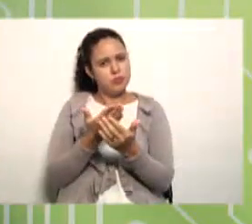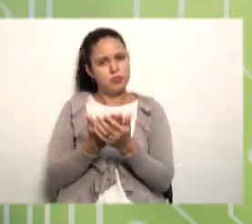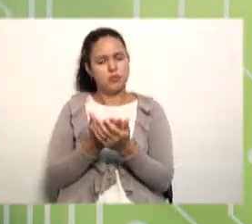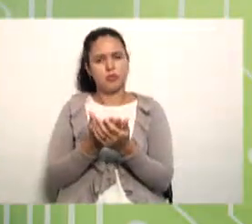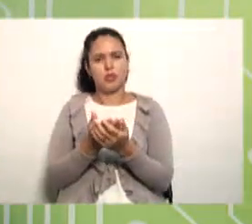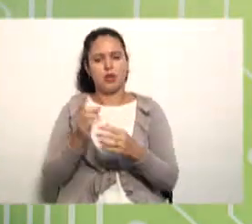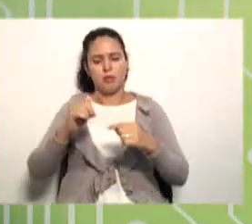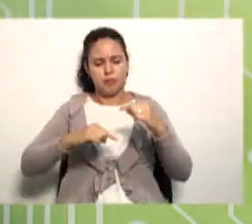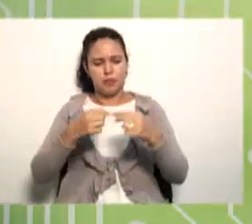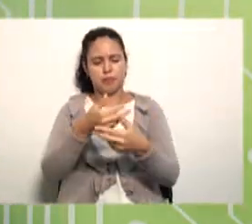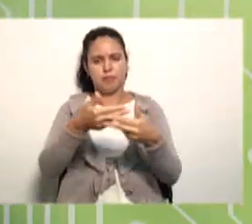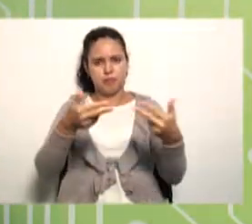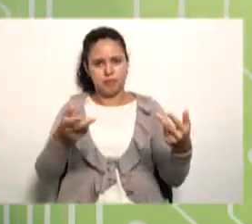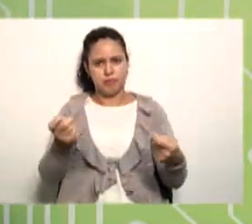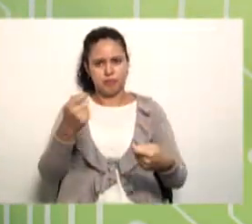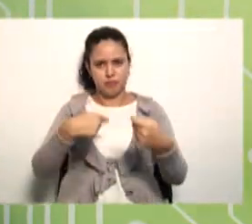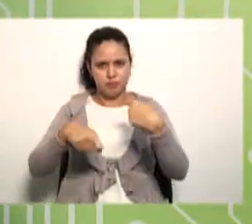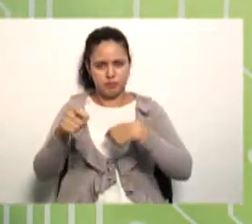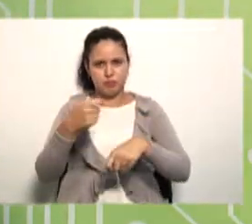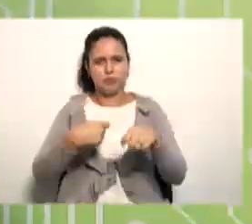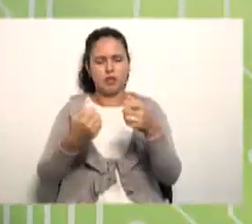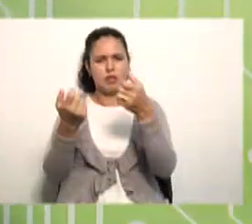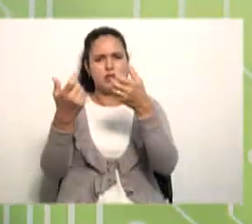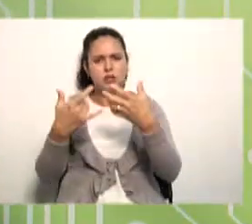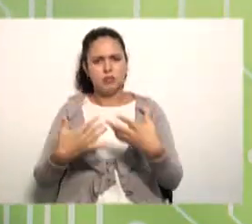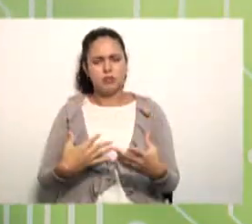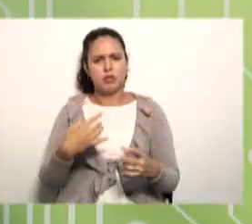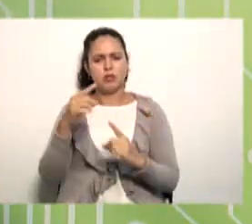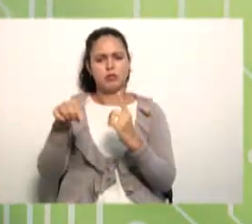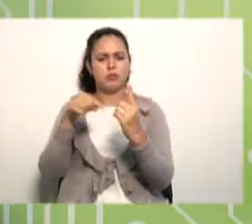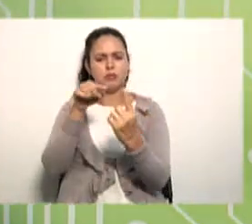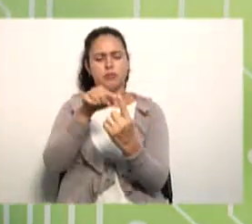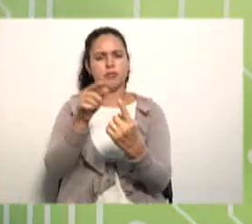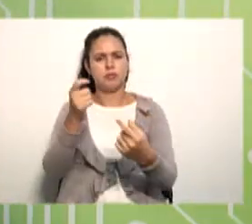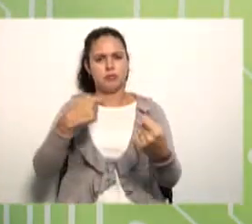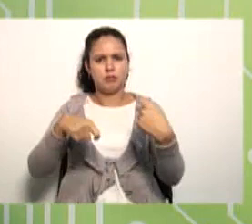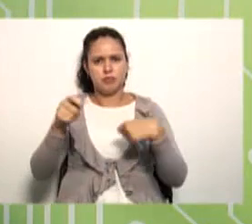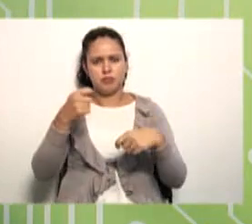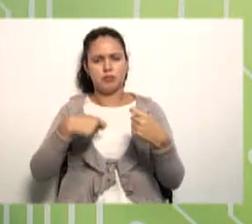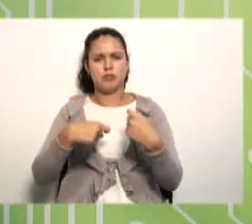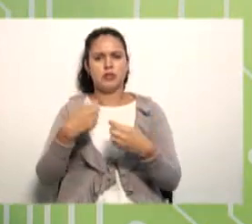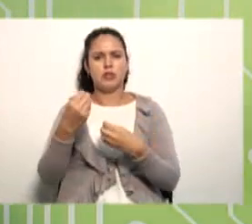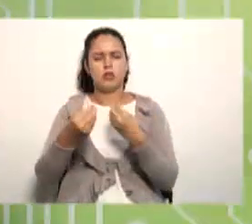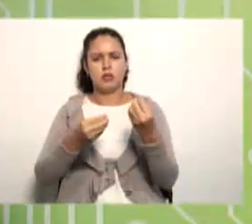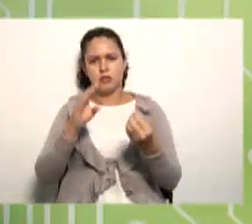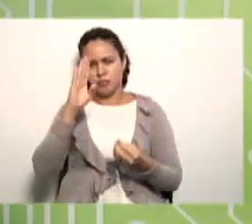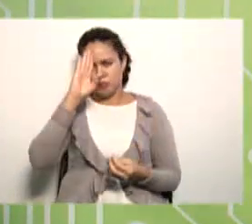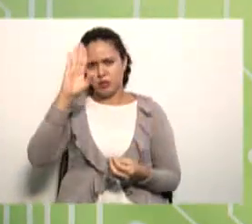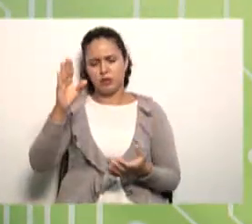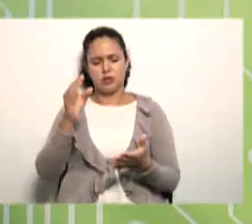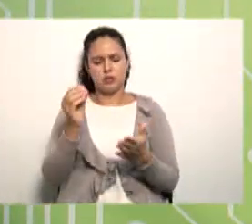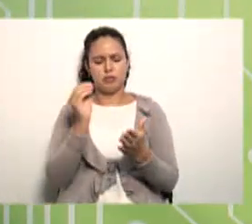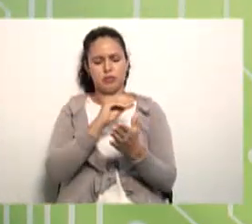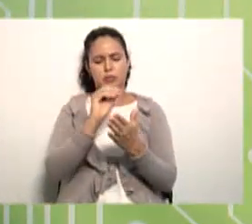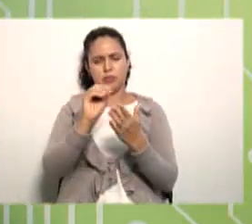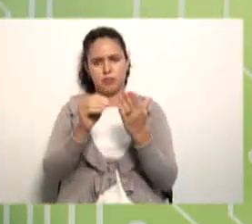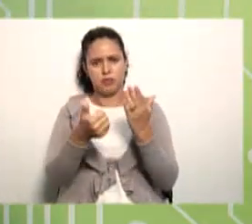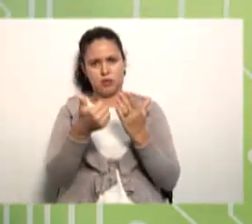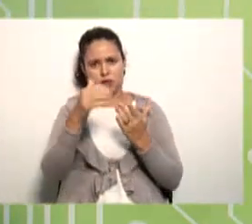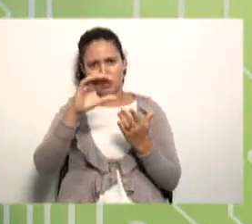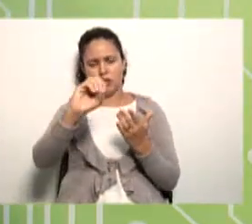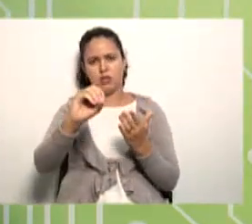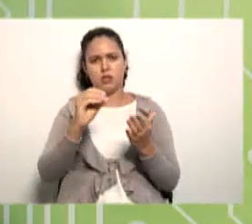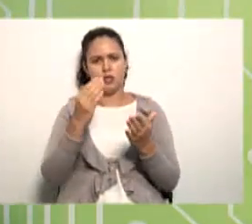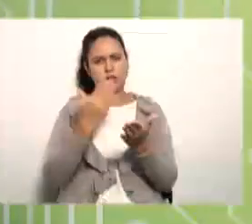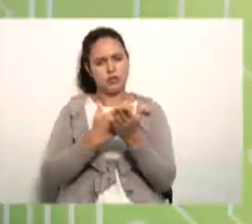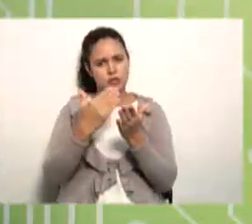econômicos, tentamos definir o que é economia, quais os objetivos da economia, falamos dos seus princípios, da sua divisão didática. E queria dizer que